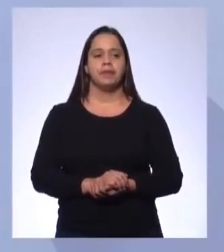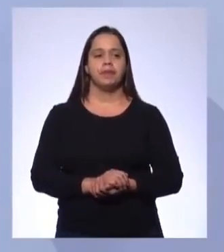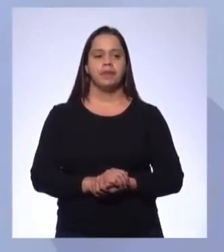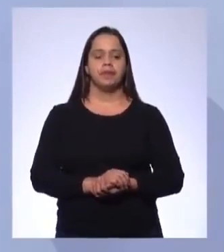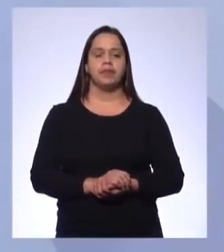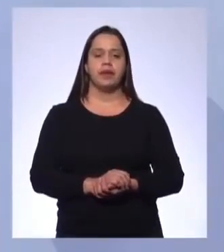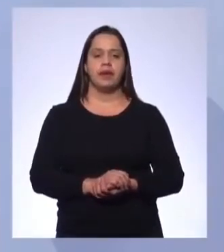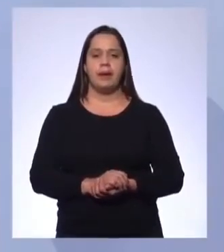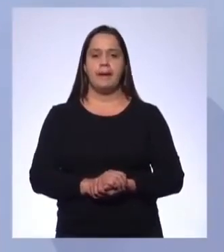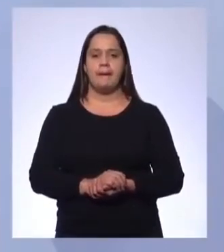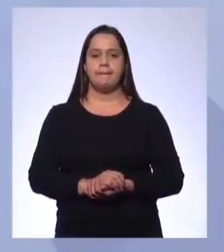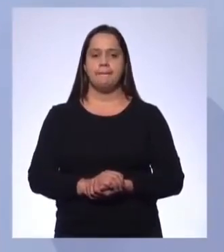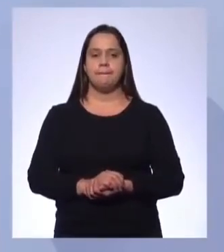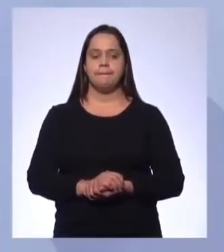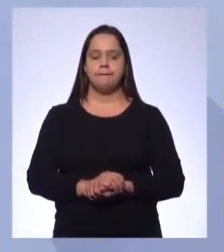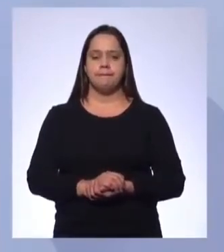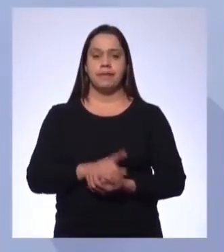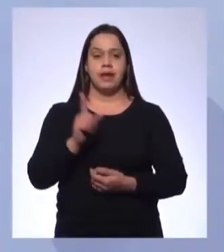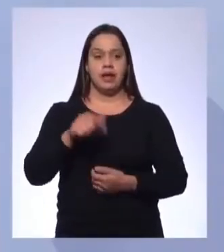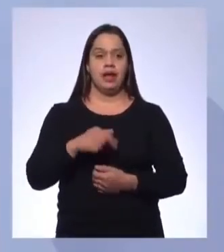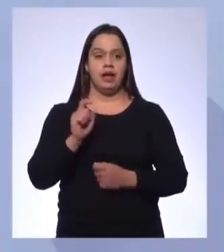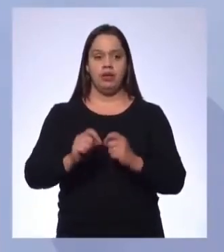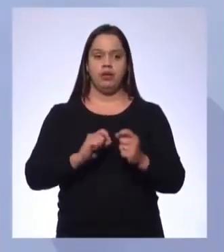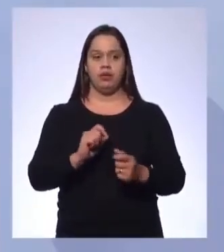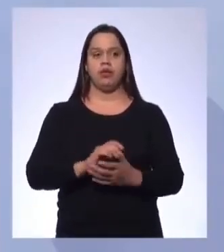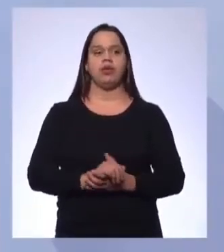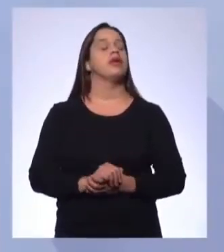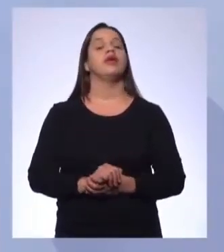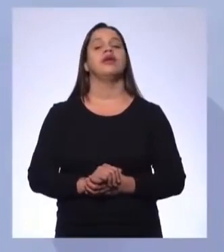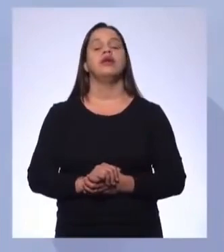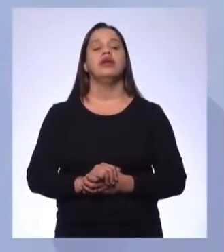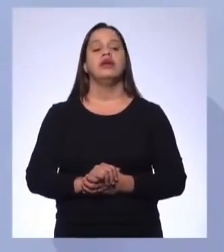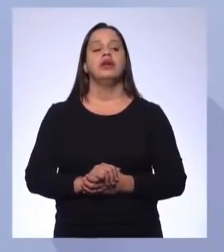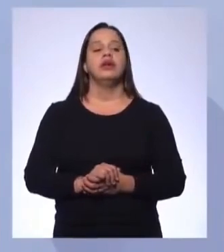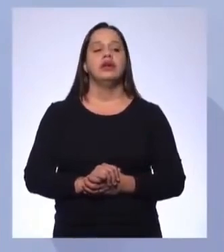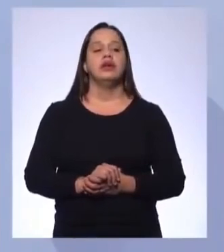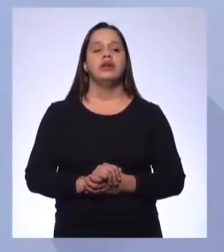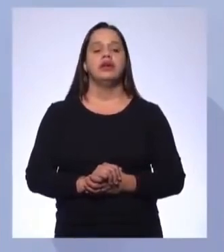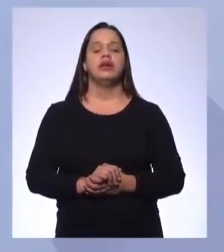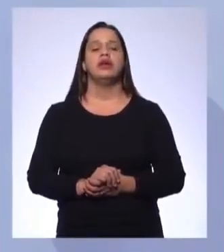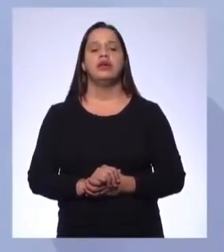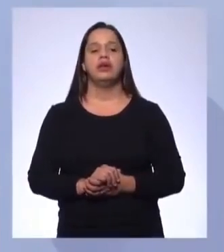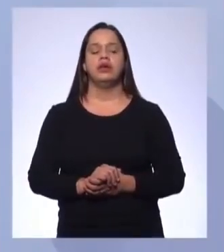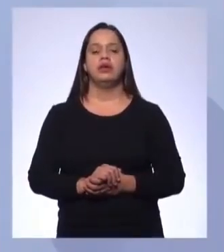Isso aqui é o vel, essa parte aqui, ó, esse sufixo.